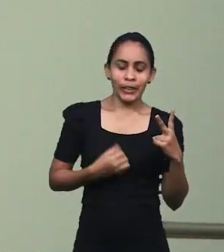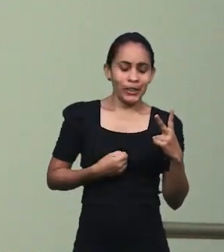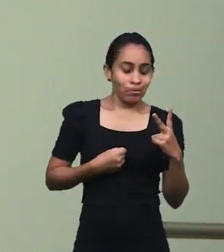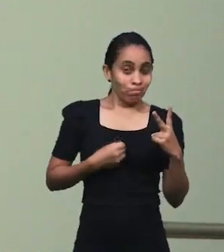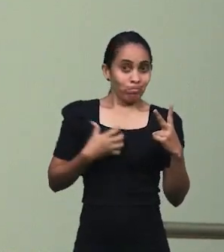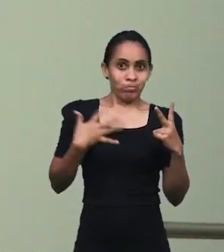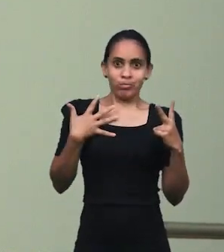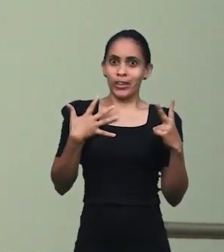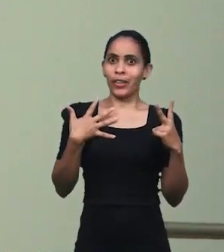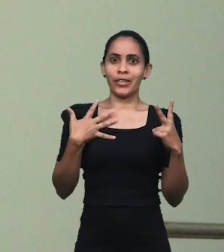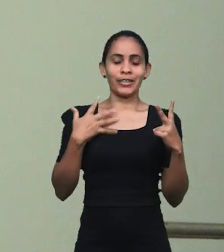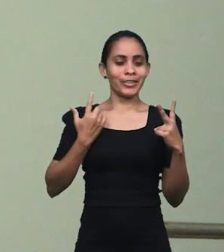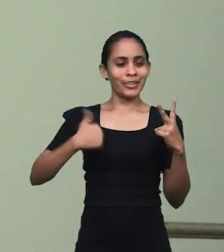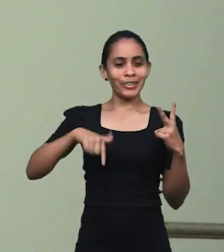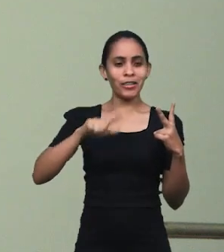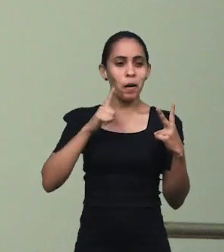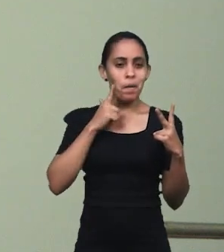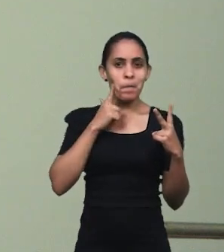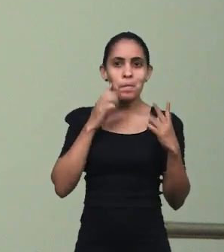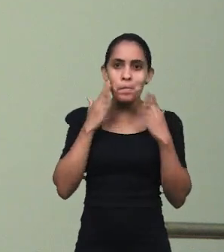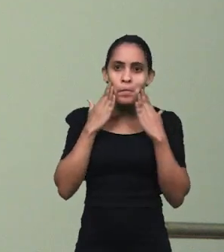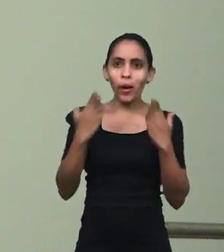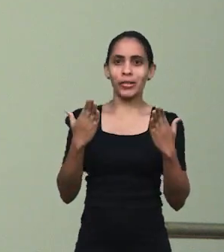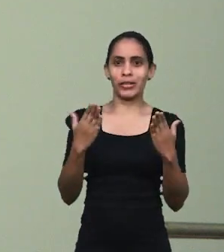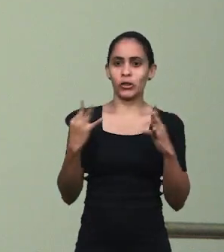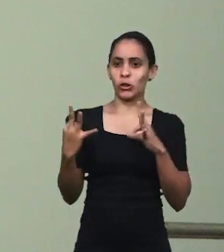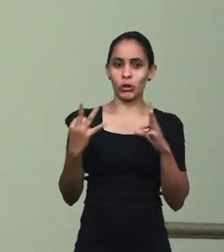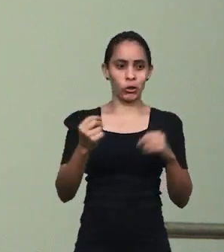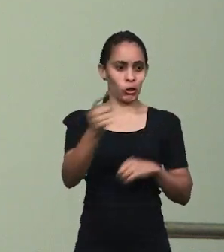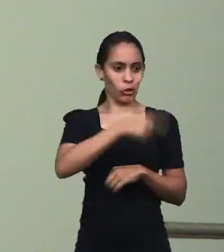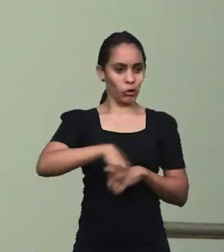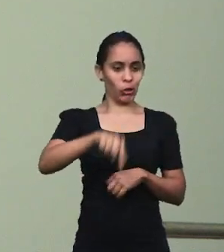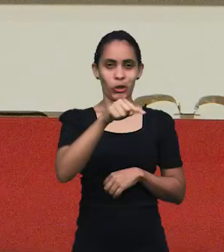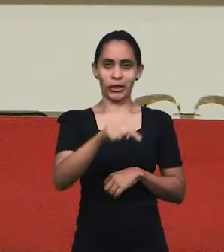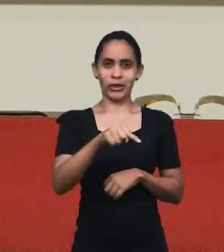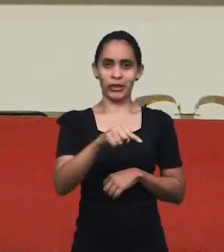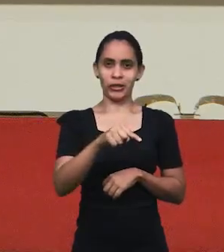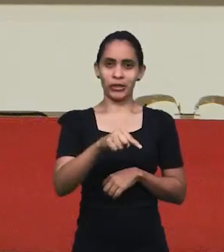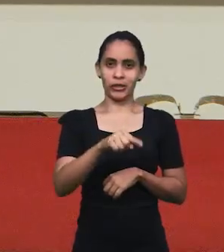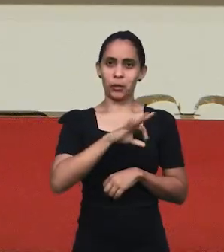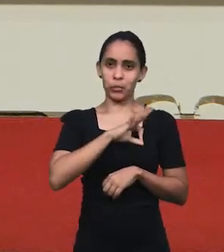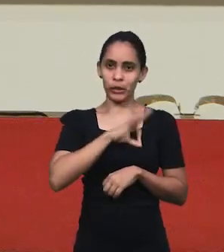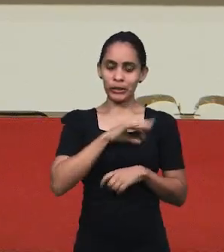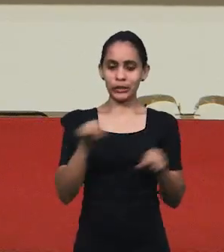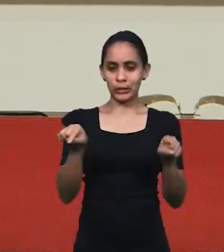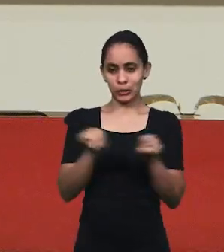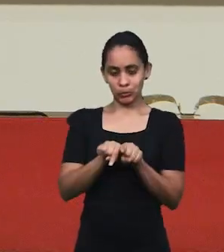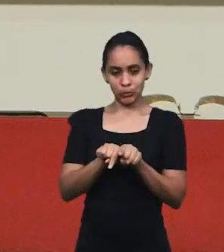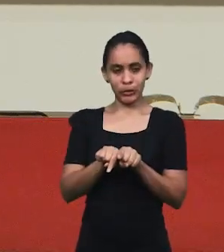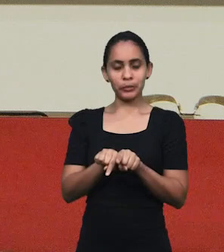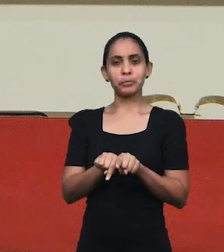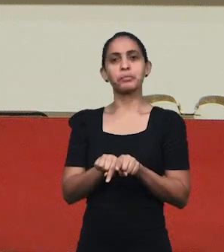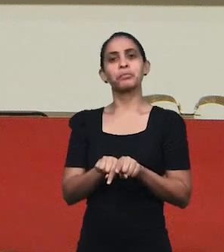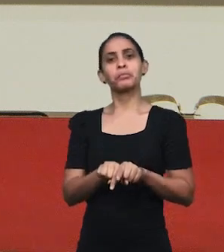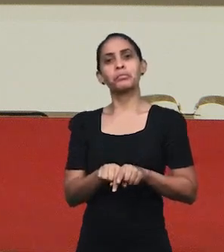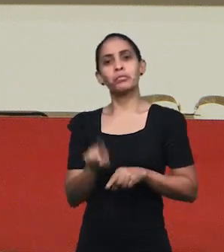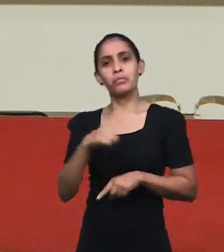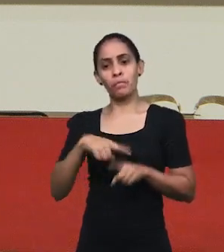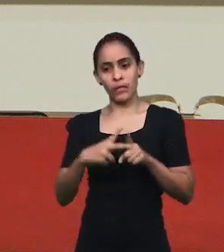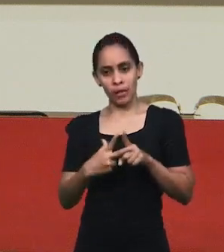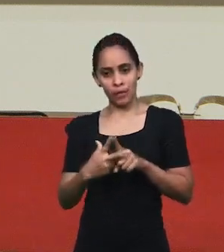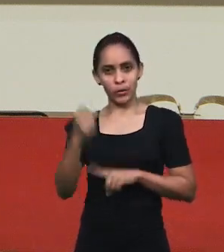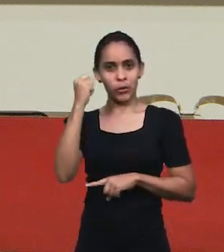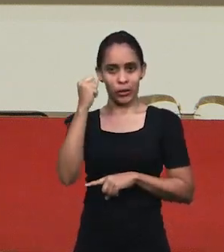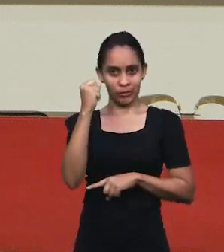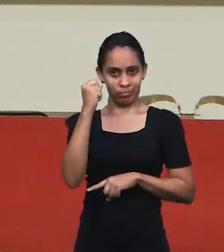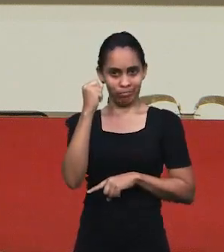todos. O primeiro sentimento é de gratidão, é a vitória, é o júbilo da vitória. E aqueles que se lembram do Senhor,